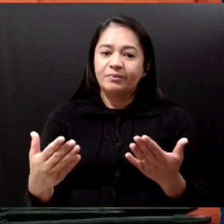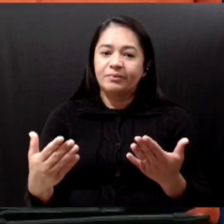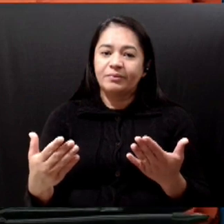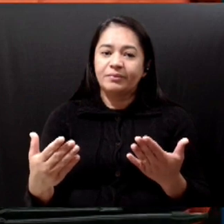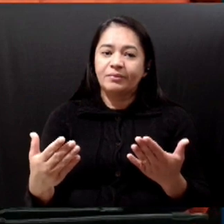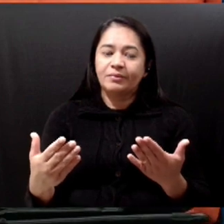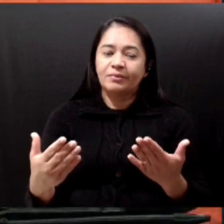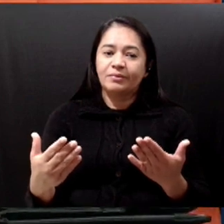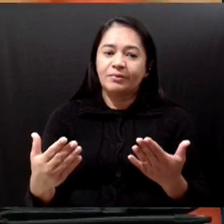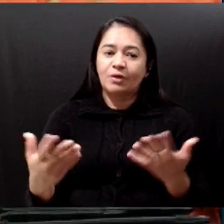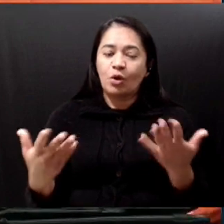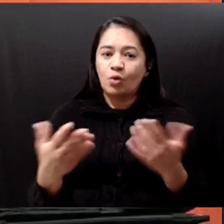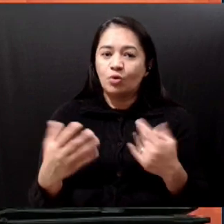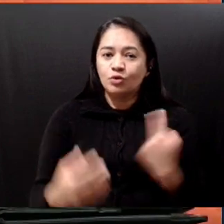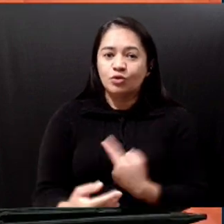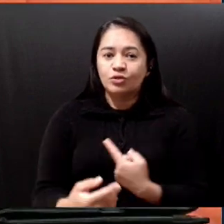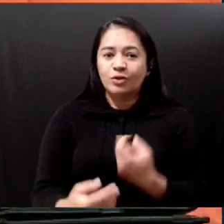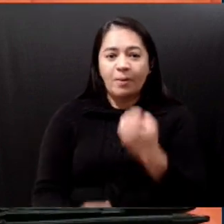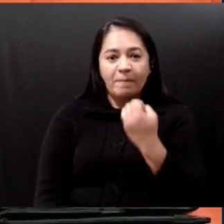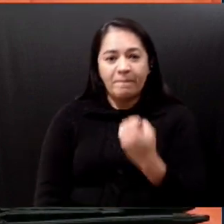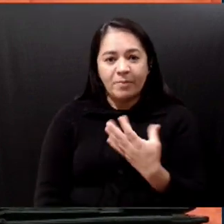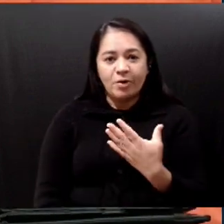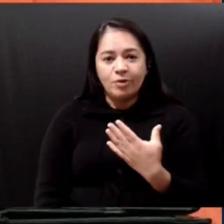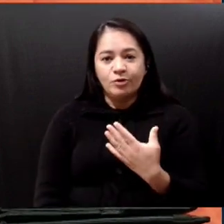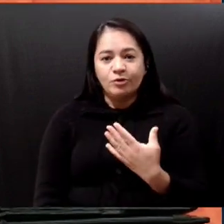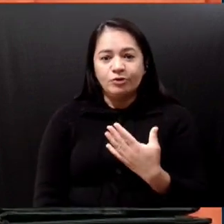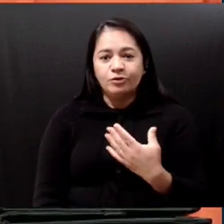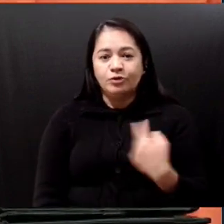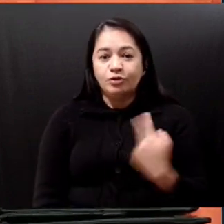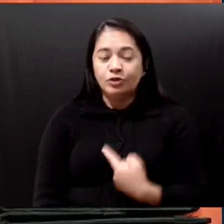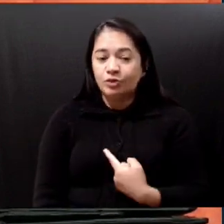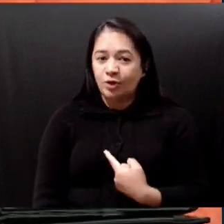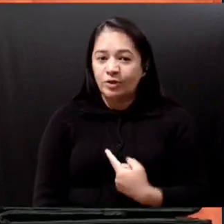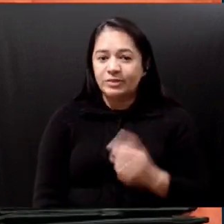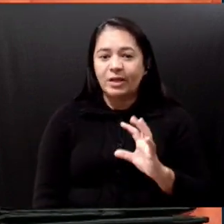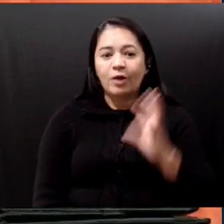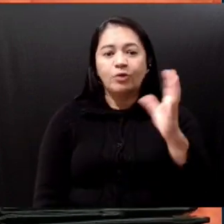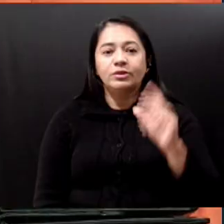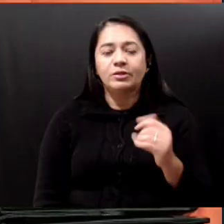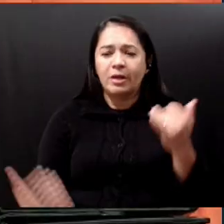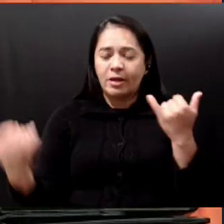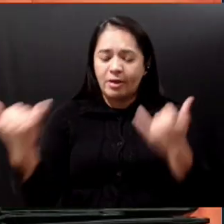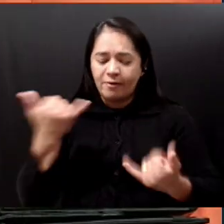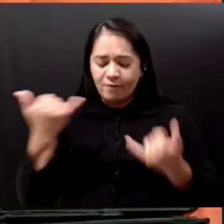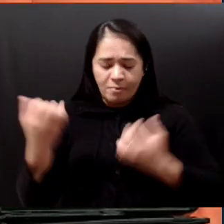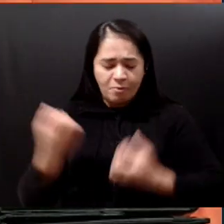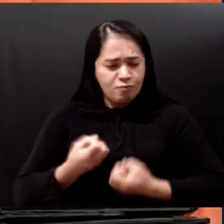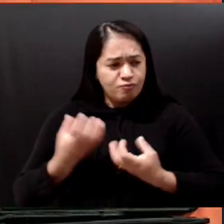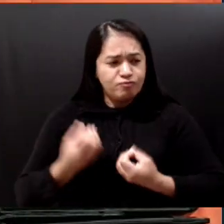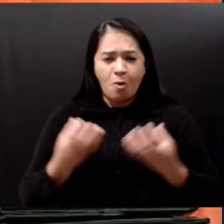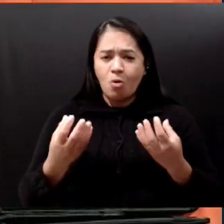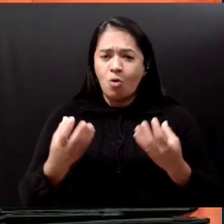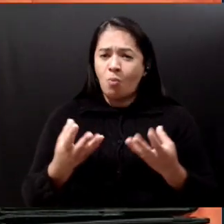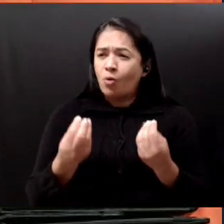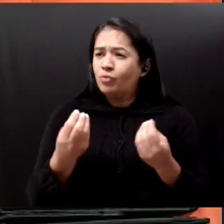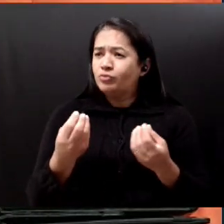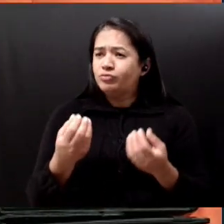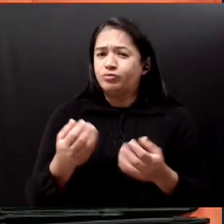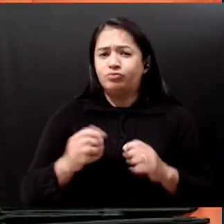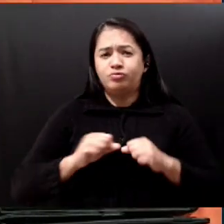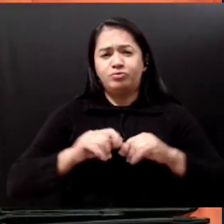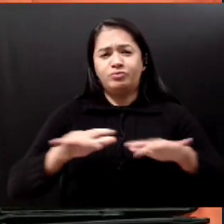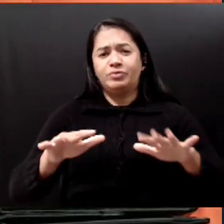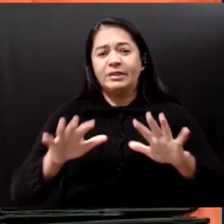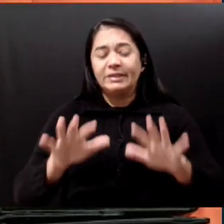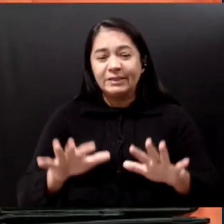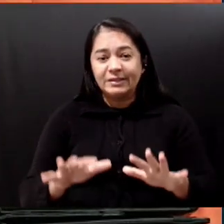gente é bombardeado com Uhum. muitas Sim, informações. muito. E eu vou te dizer que isso deixa as minhas